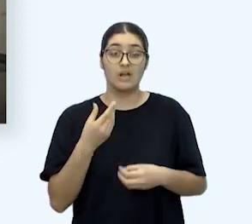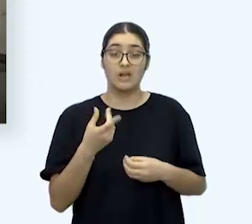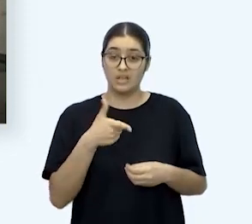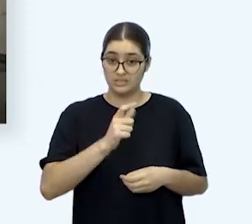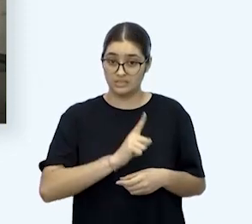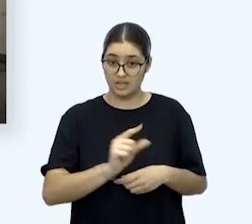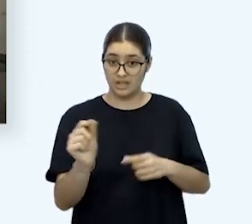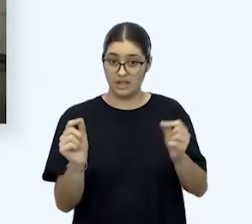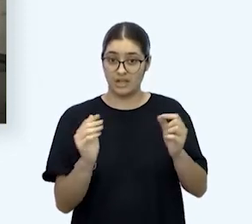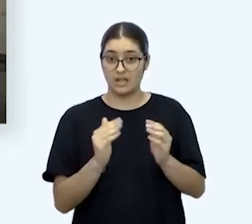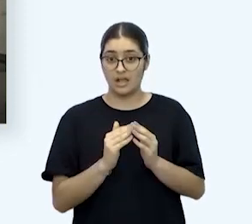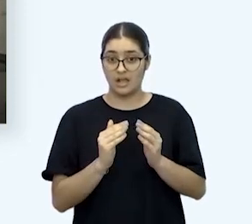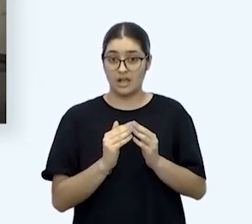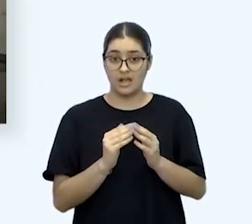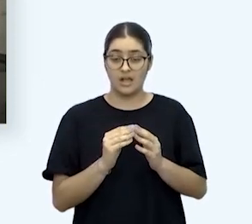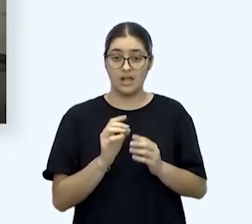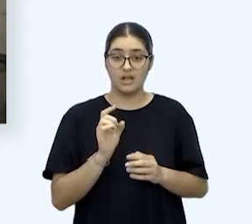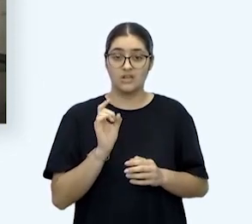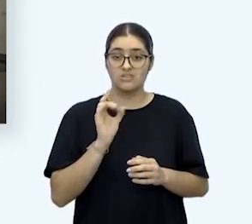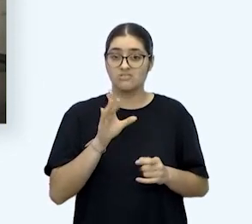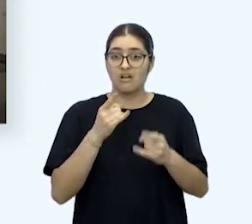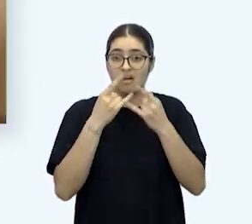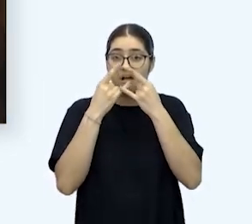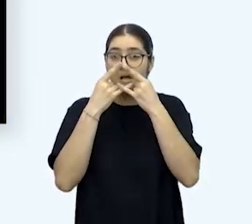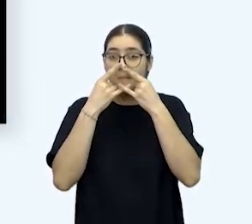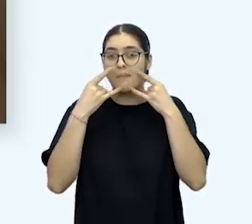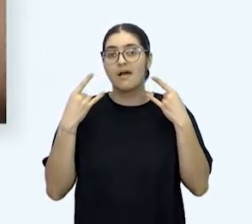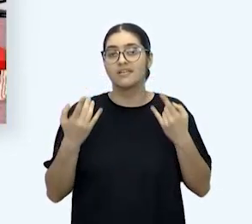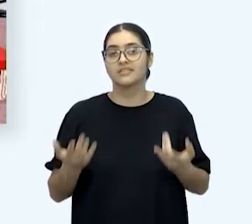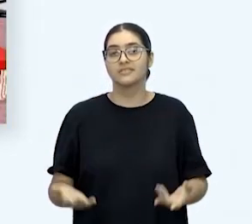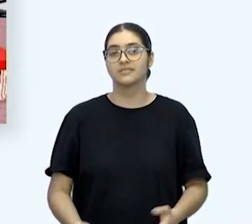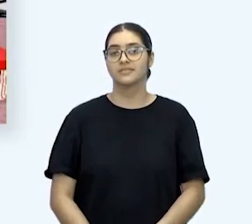casa, só de máscaras.